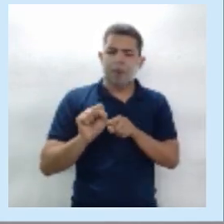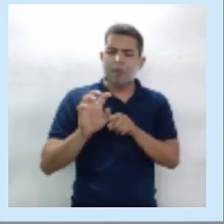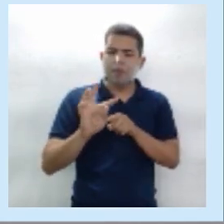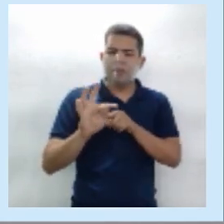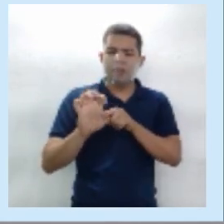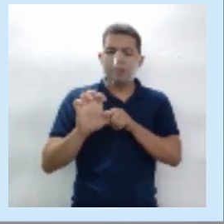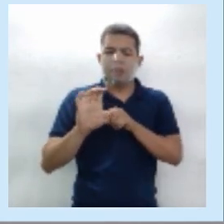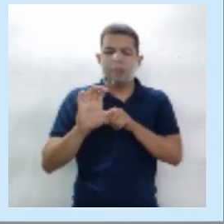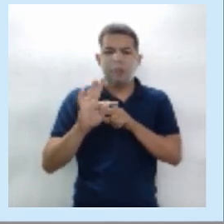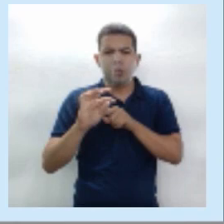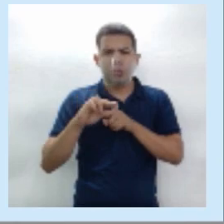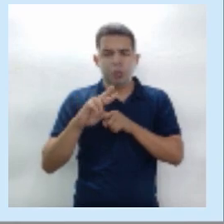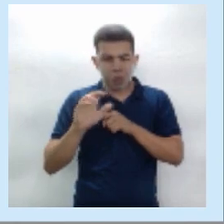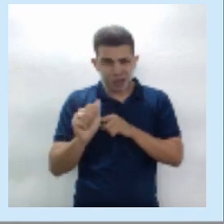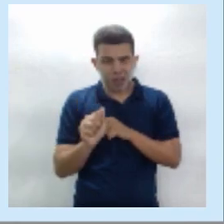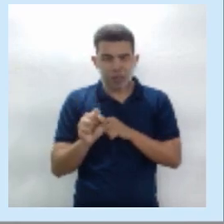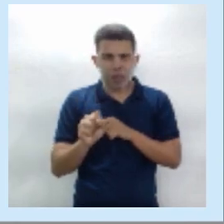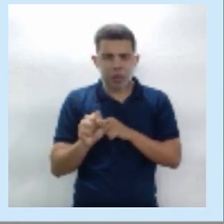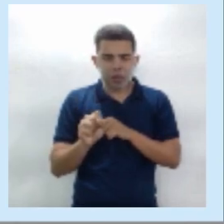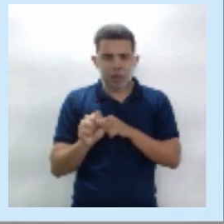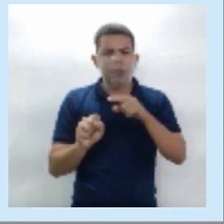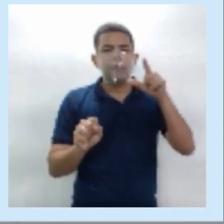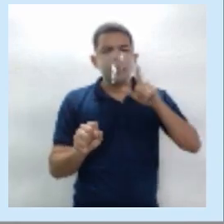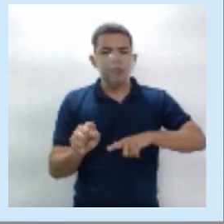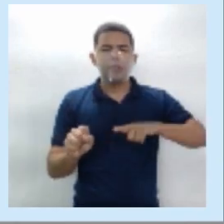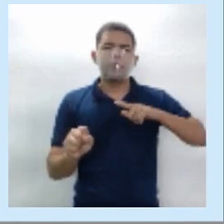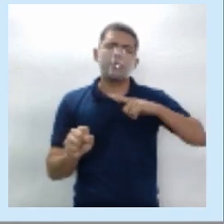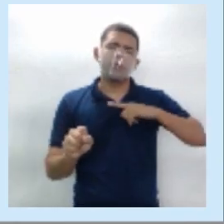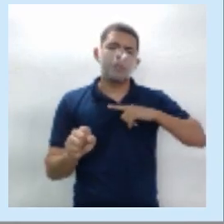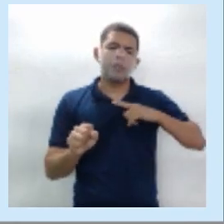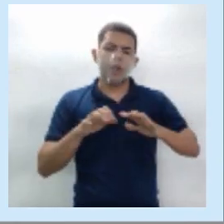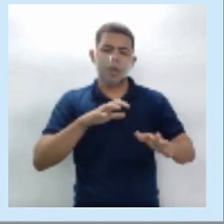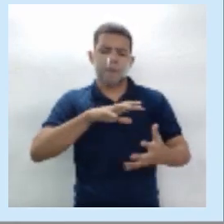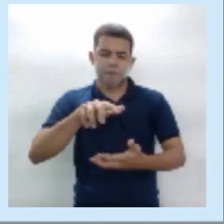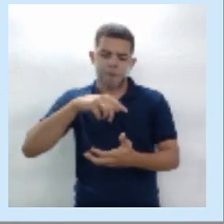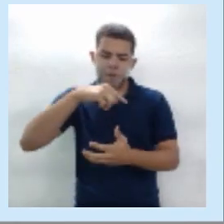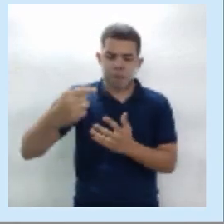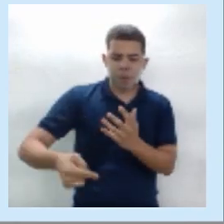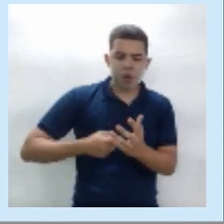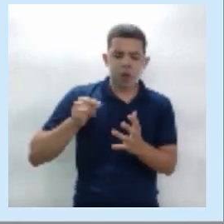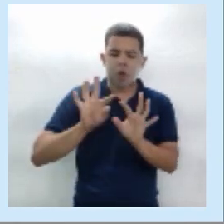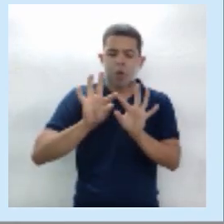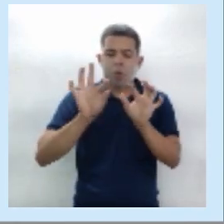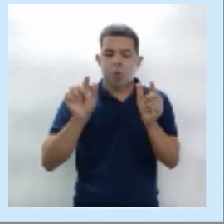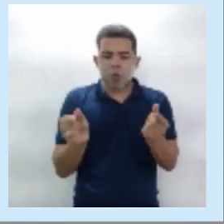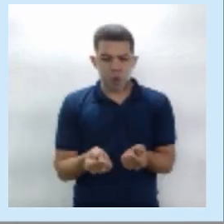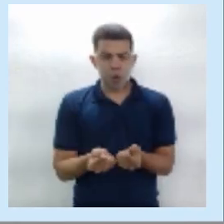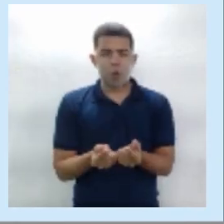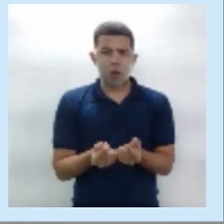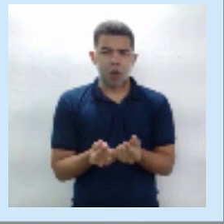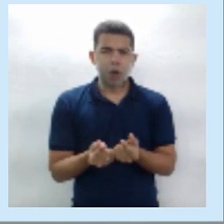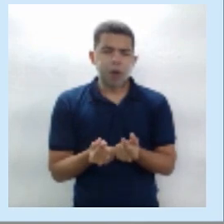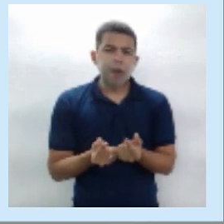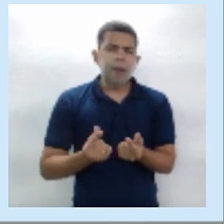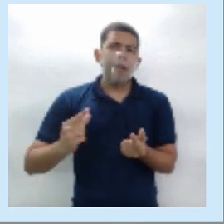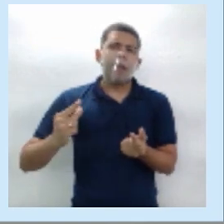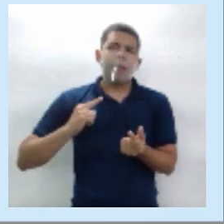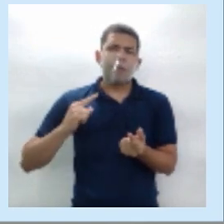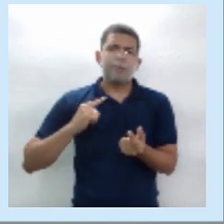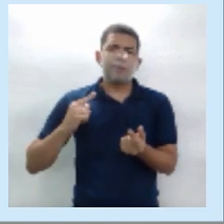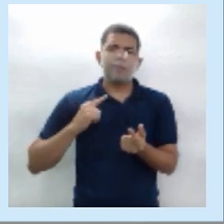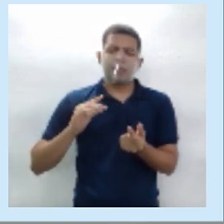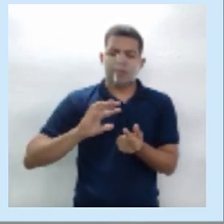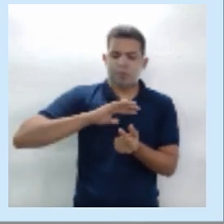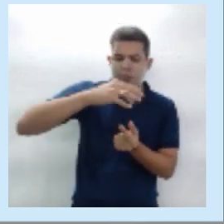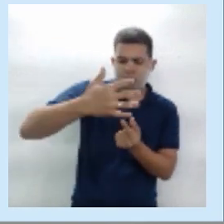o nosso planeta, né, ele é dividido ali, né, ali na crosta terrestre, no manto